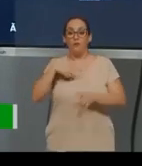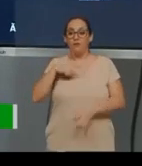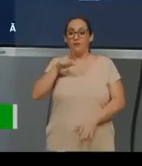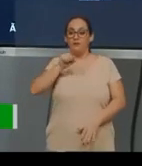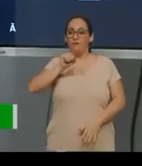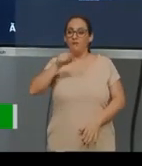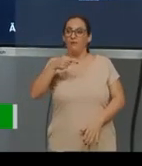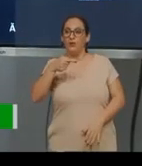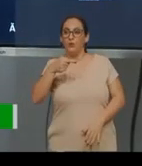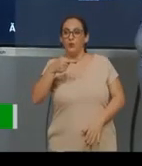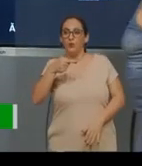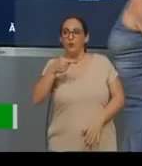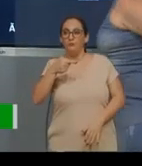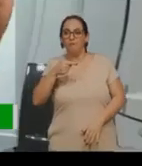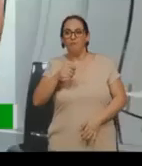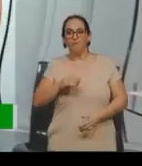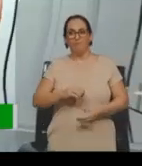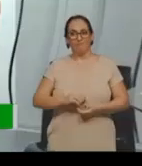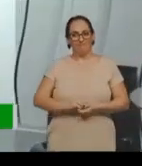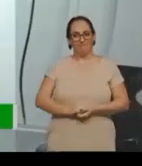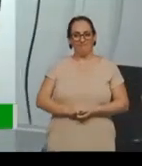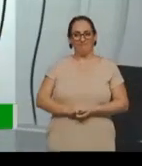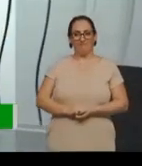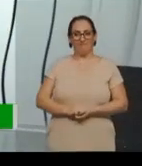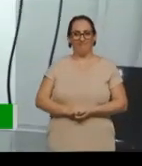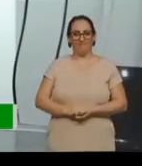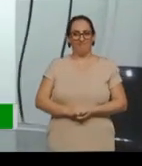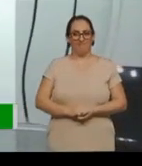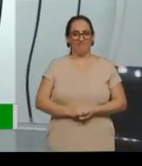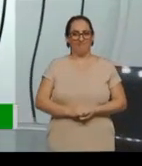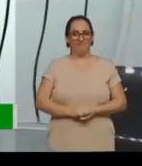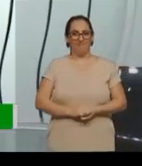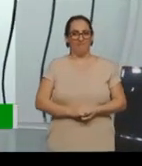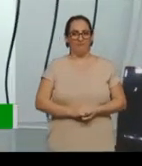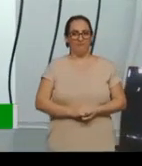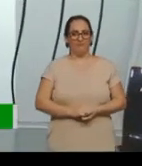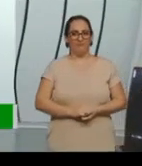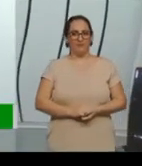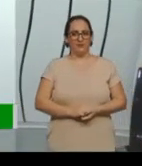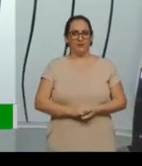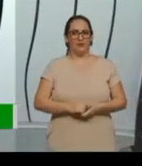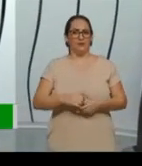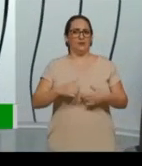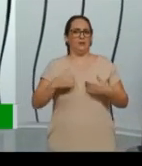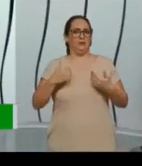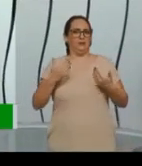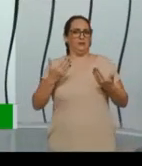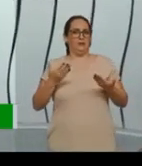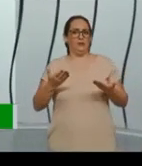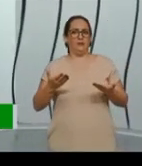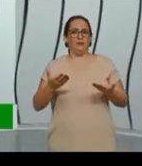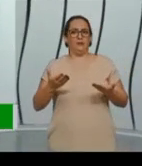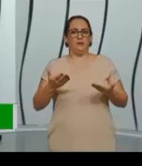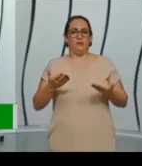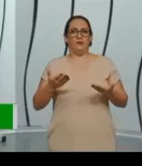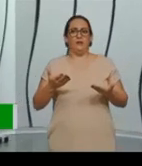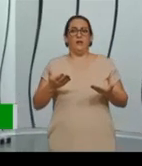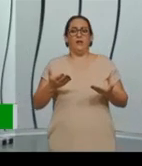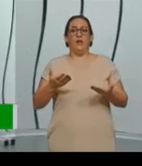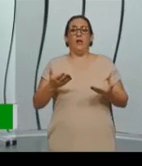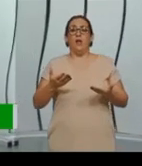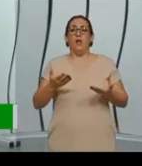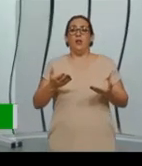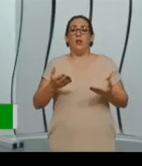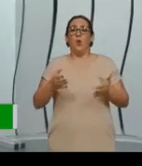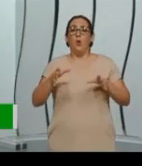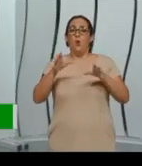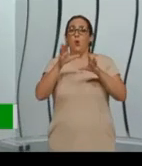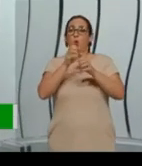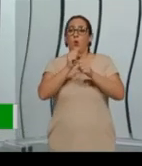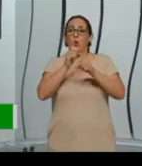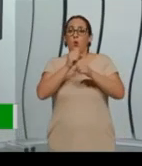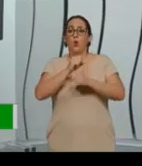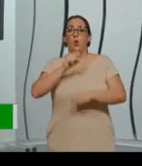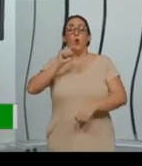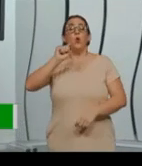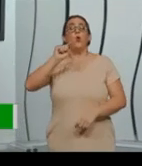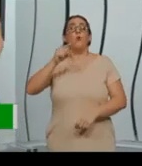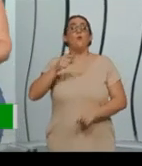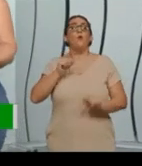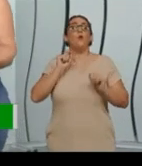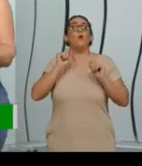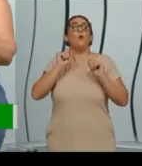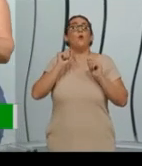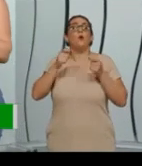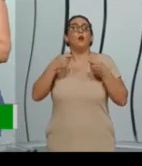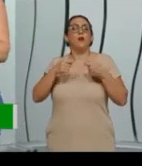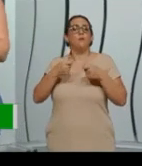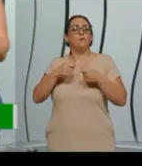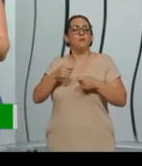obrigada pela pergunta. Vamos lá. A conta com vírgula... Paga para mim, professor. Isso. A conta com vírgula, o que você tem que